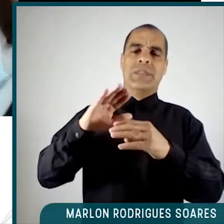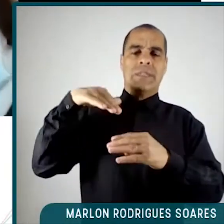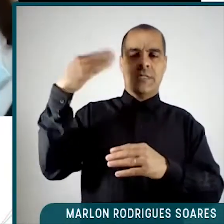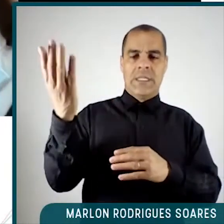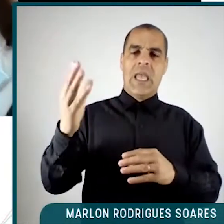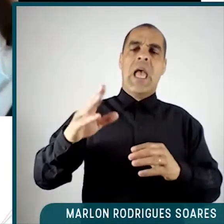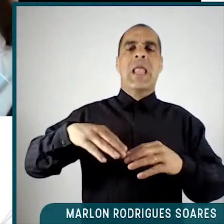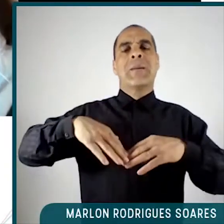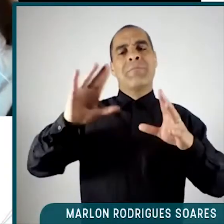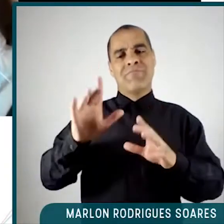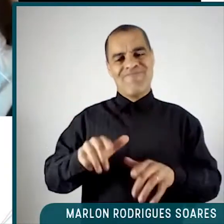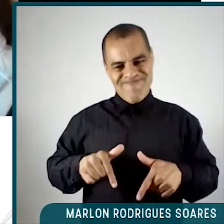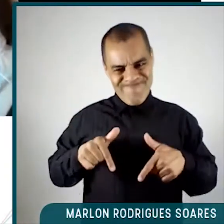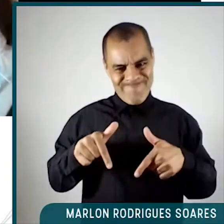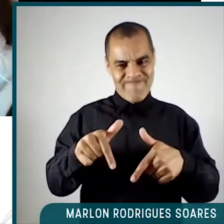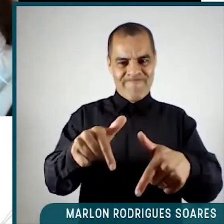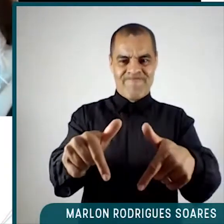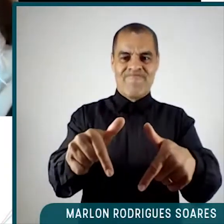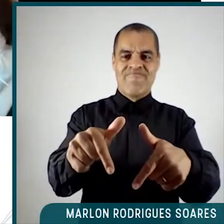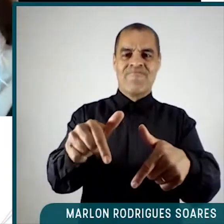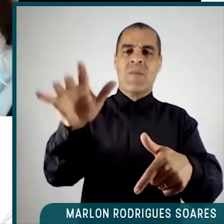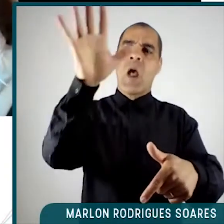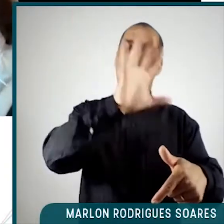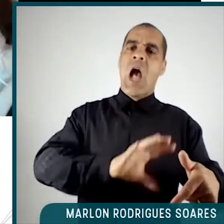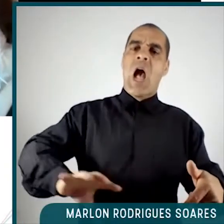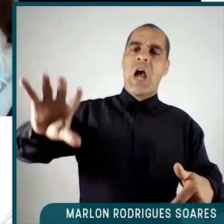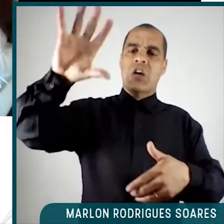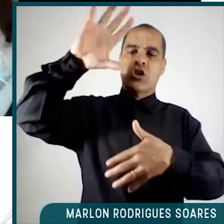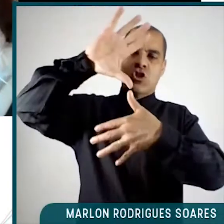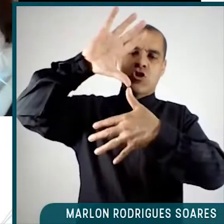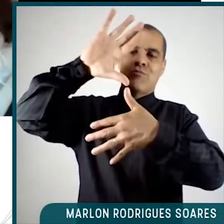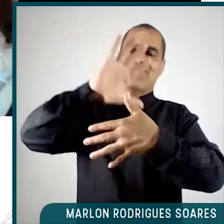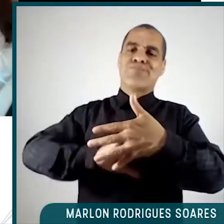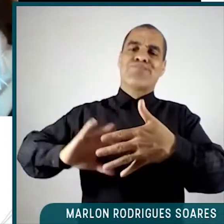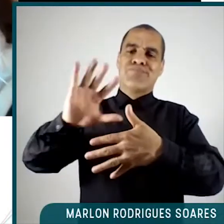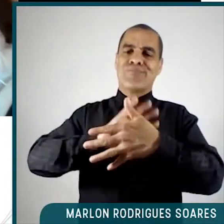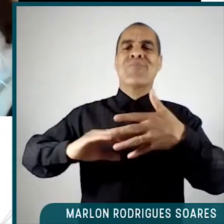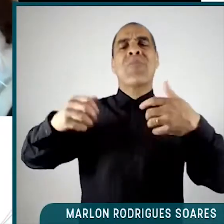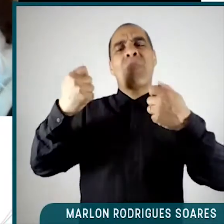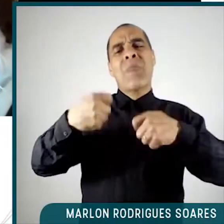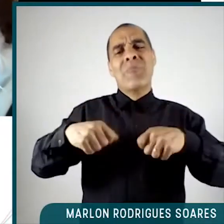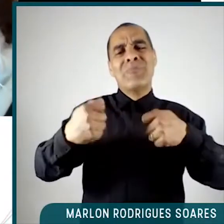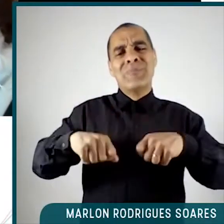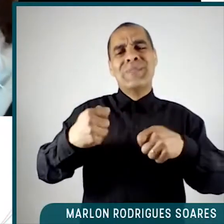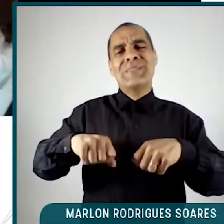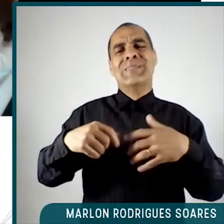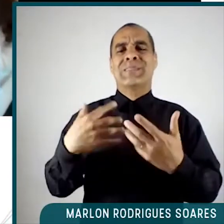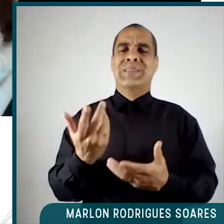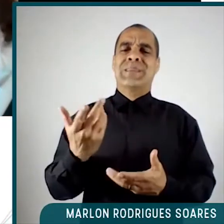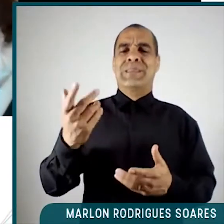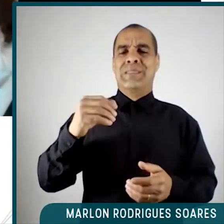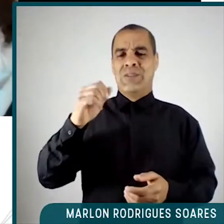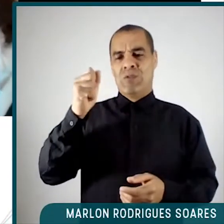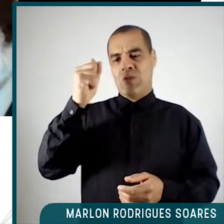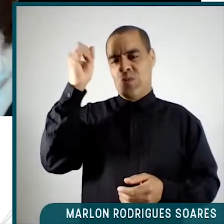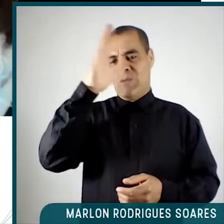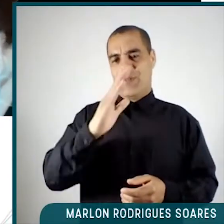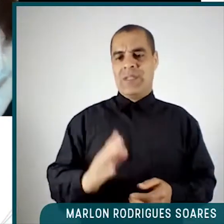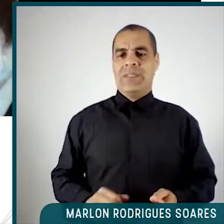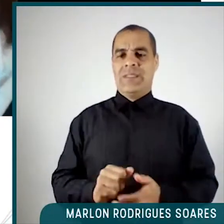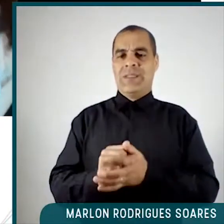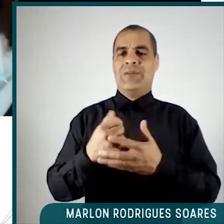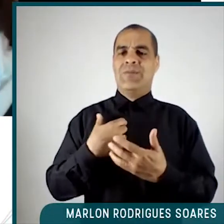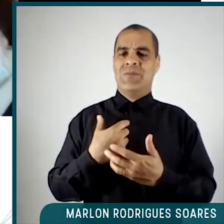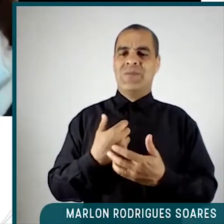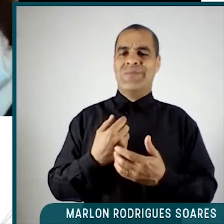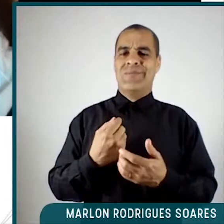região precisa do Brasil. O vazio que o Brasil está deixando nesse momento na América do Sul é um desserviço